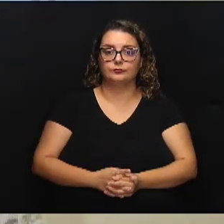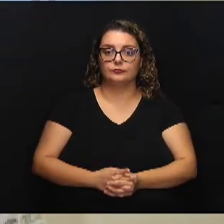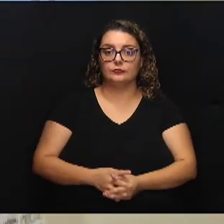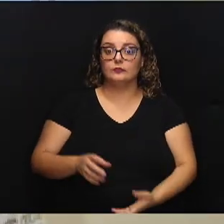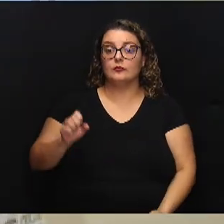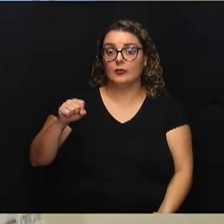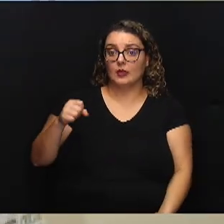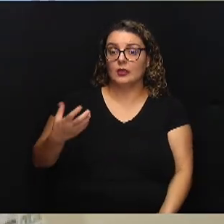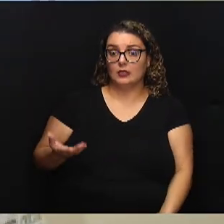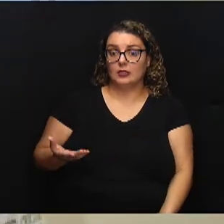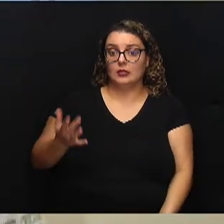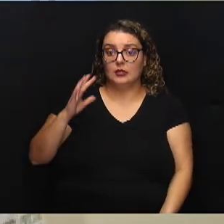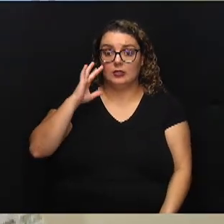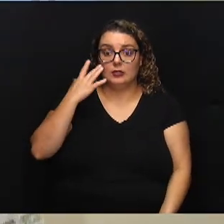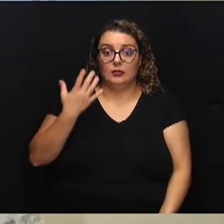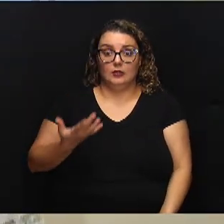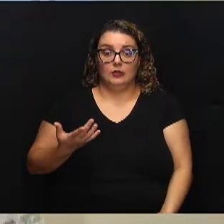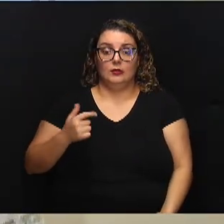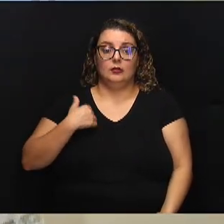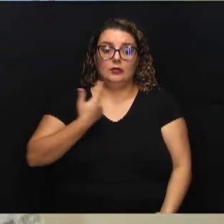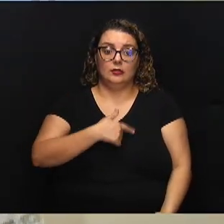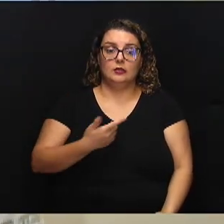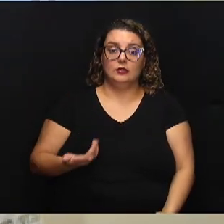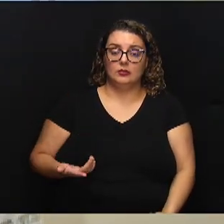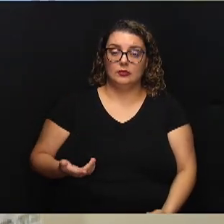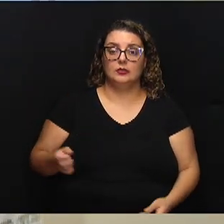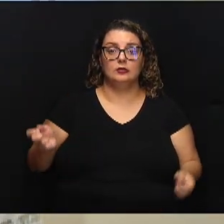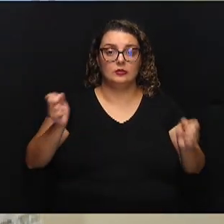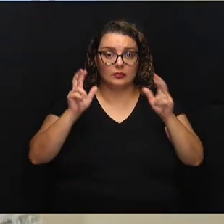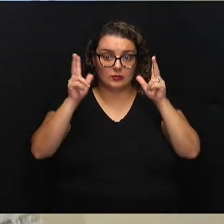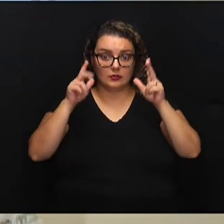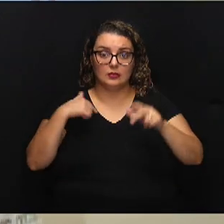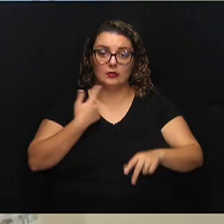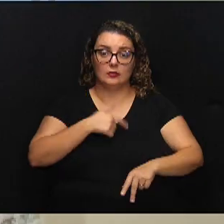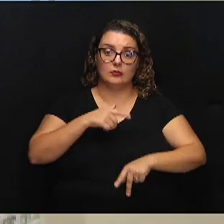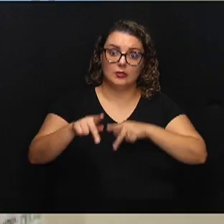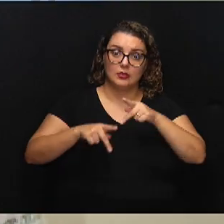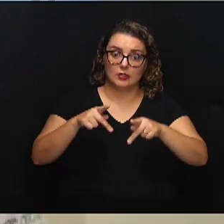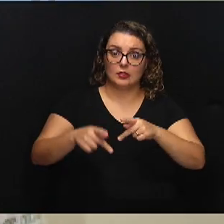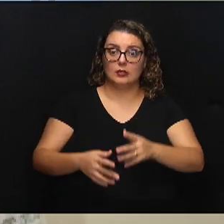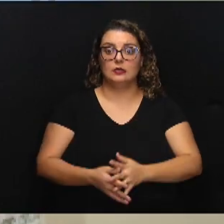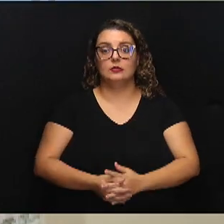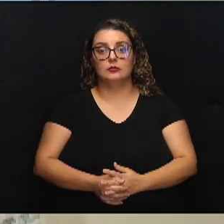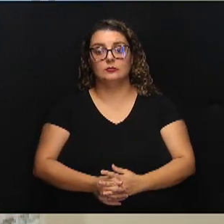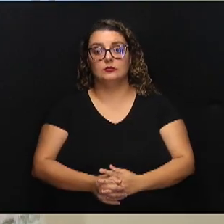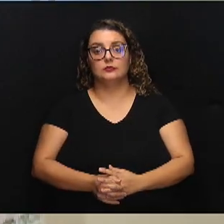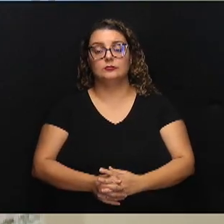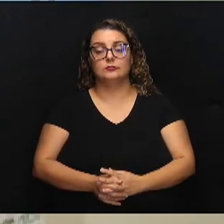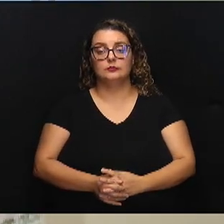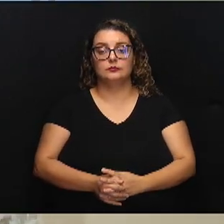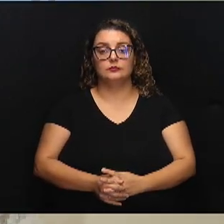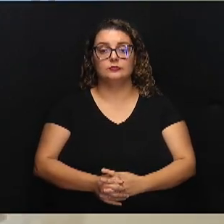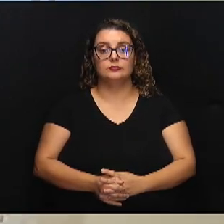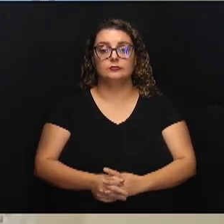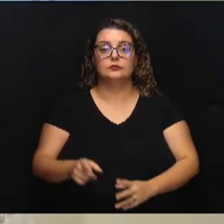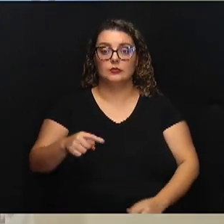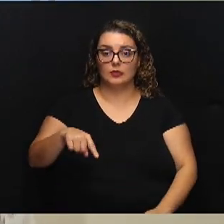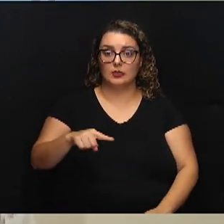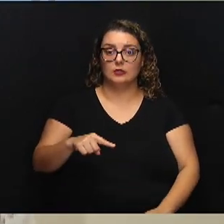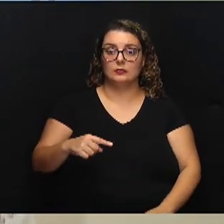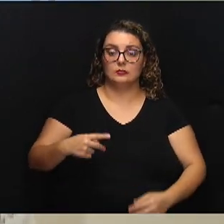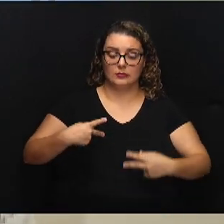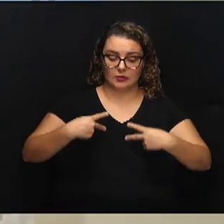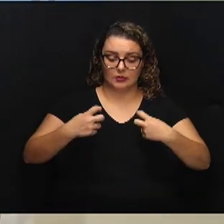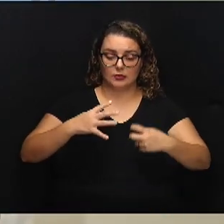Exato. Eu acho que o que a gente deve chamar atenção para a nossa população é que ela deve se